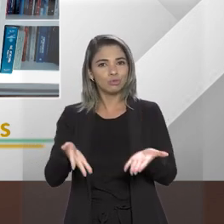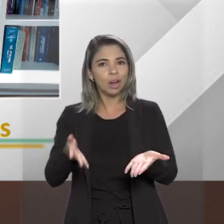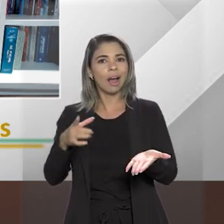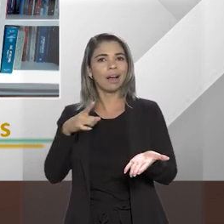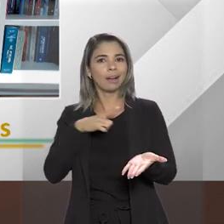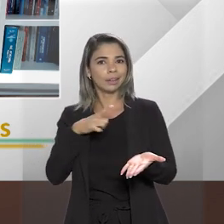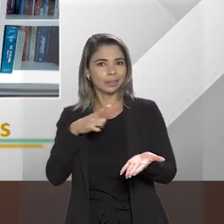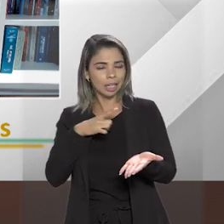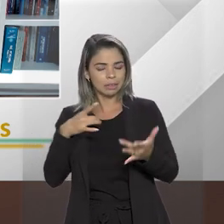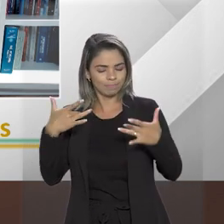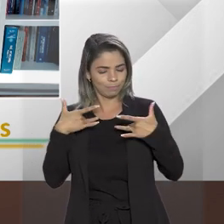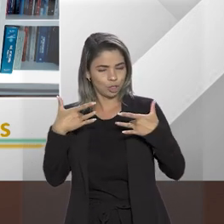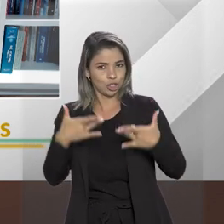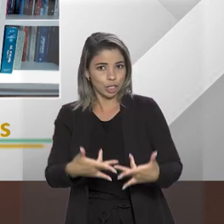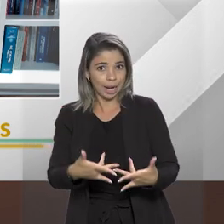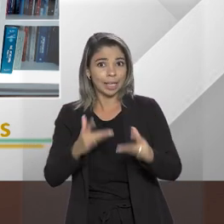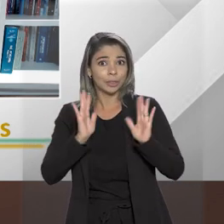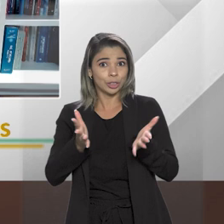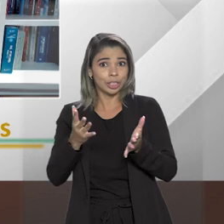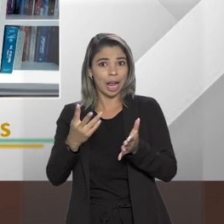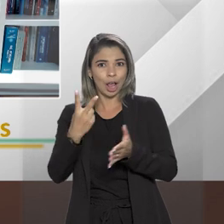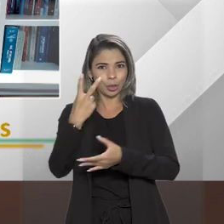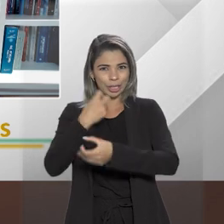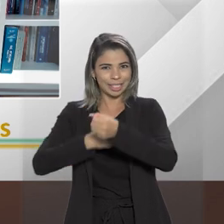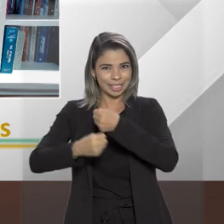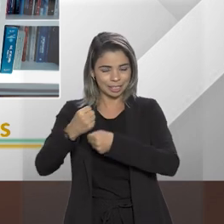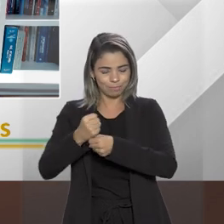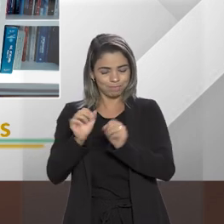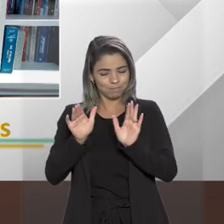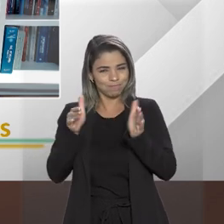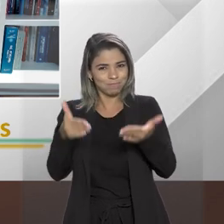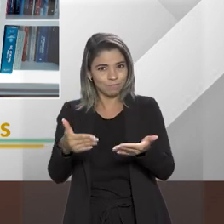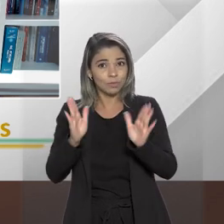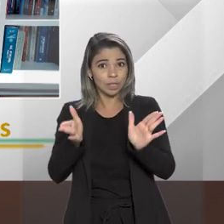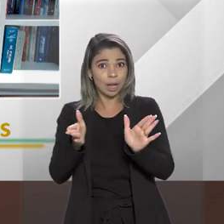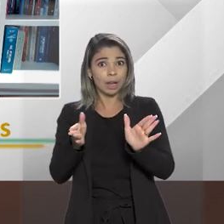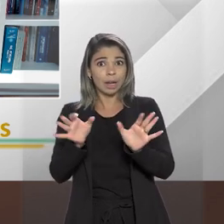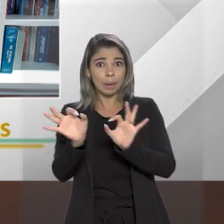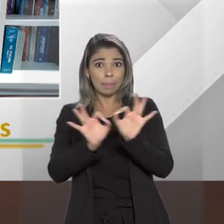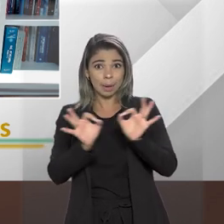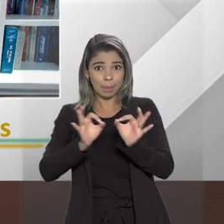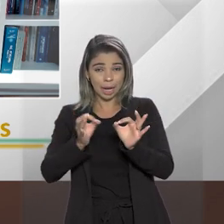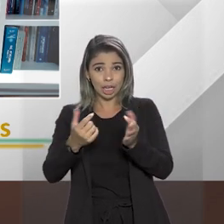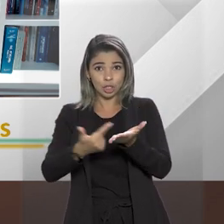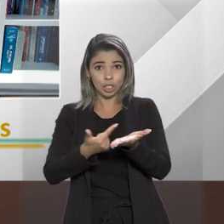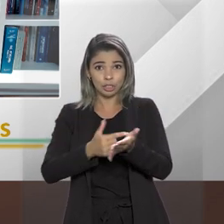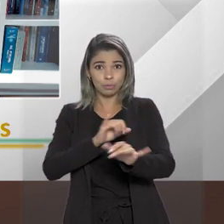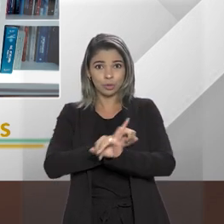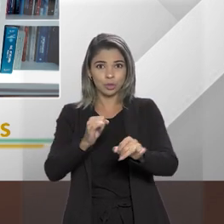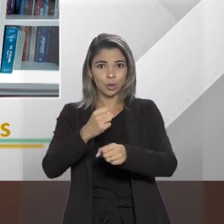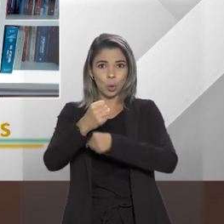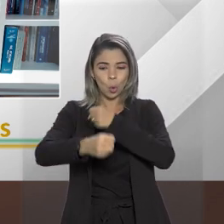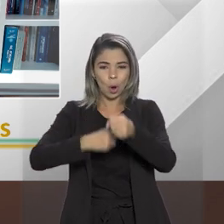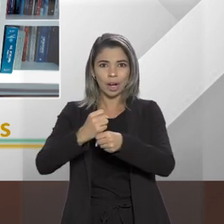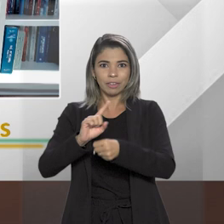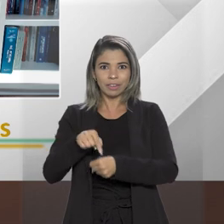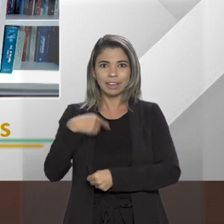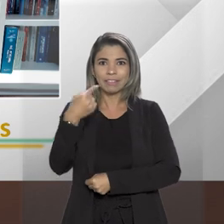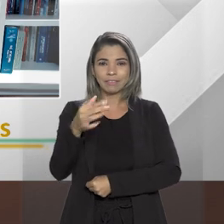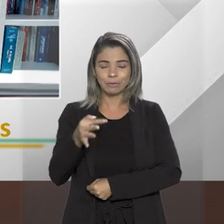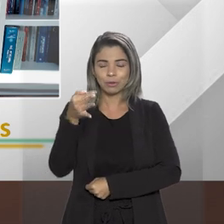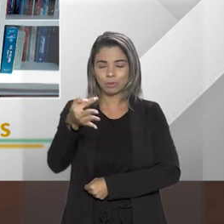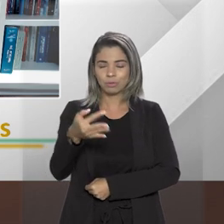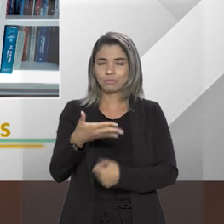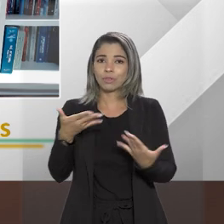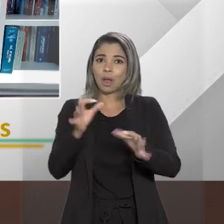eu estou dedicado nos últimos 2 anos. Estou, inclusive, preparando um livro para publicar no ano que vem a respeito dele. Então, é ótimo conversar.